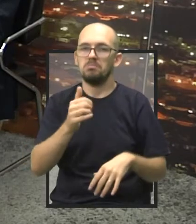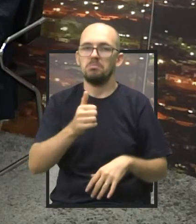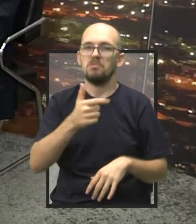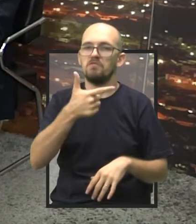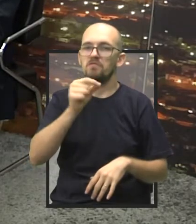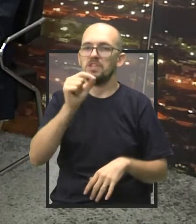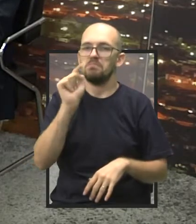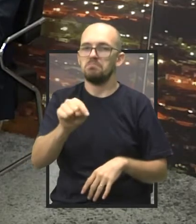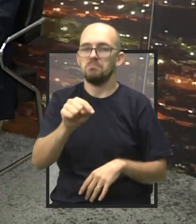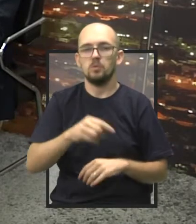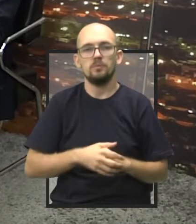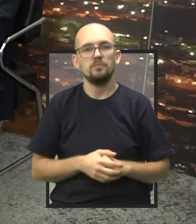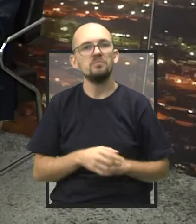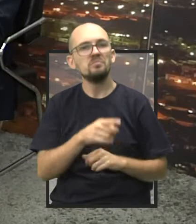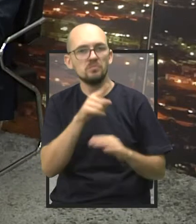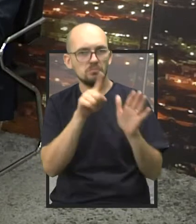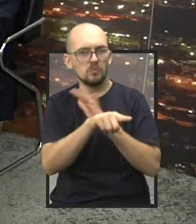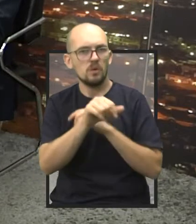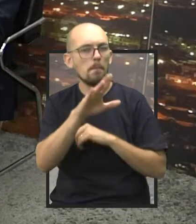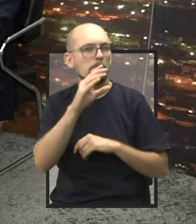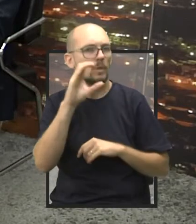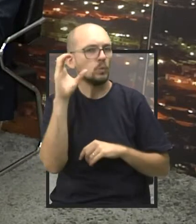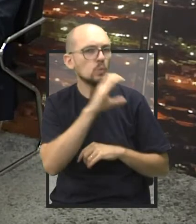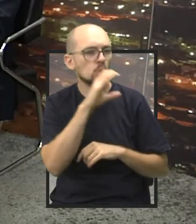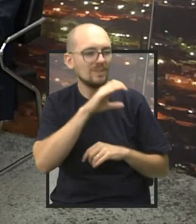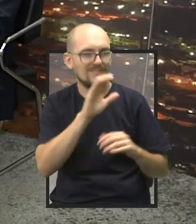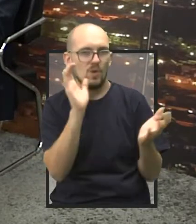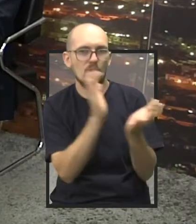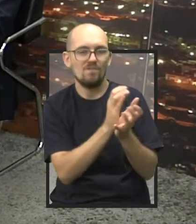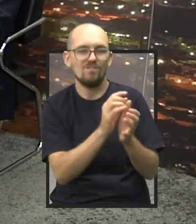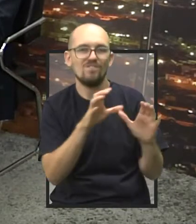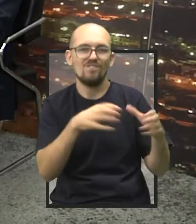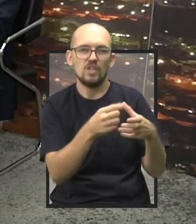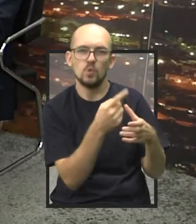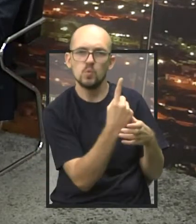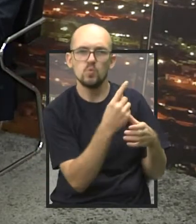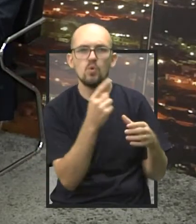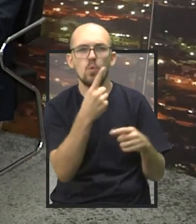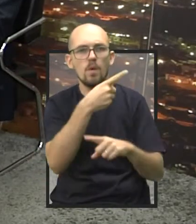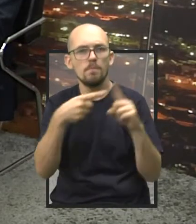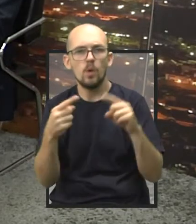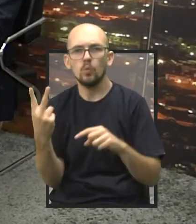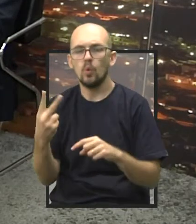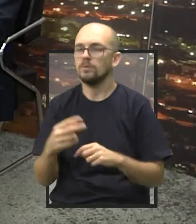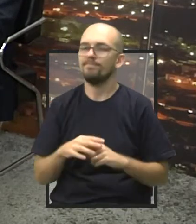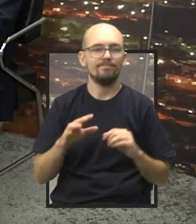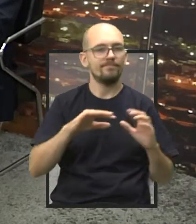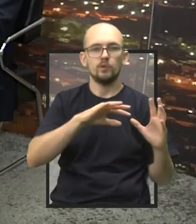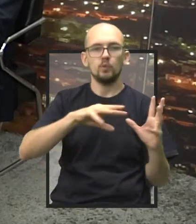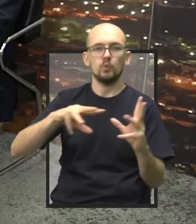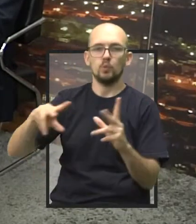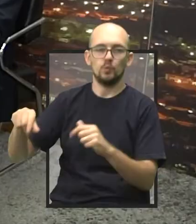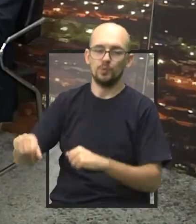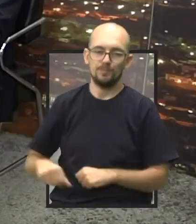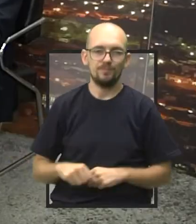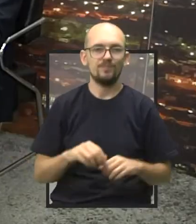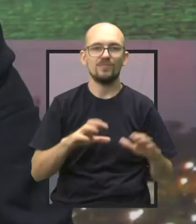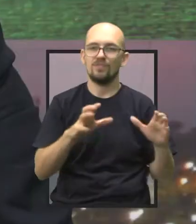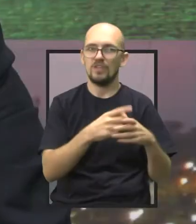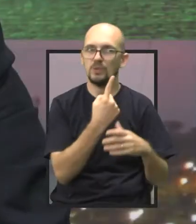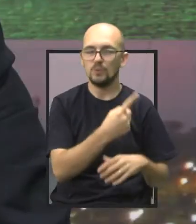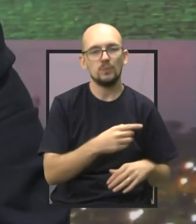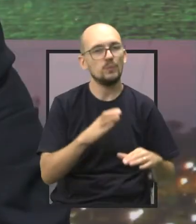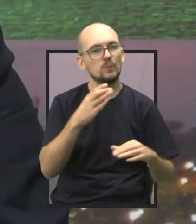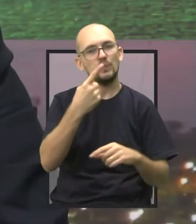tem, ela é mais urgente na faixa 1, 1,5, 2? Eu tenho para todas as faixas, Val. Eu tenho para faixa 1, eu tenho para